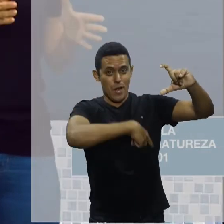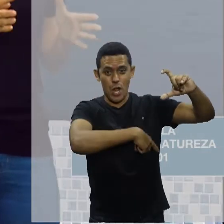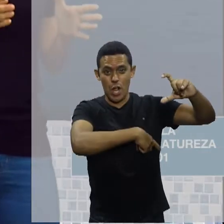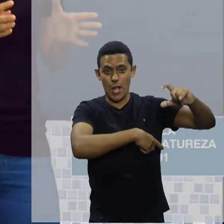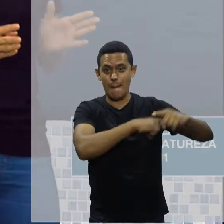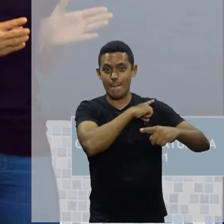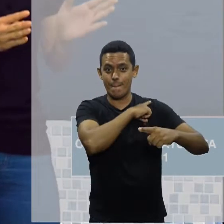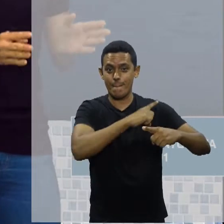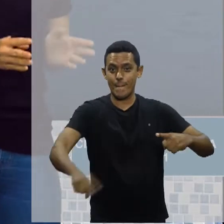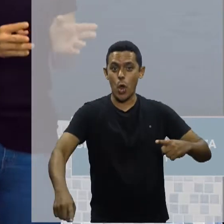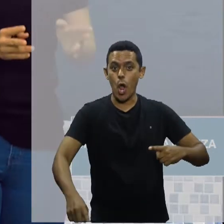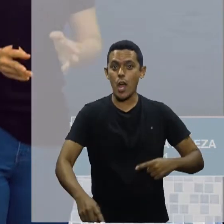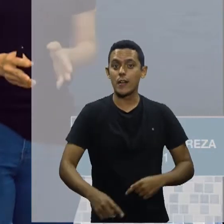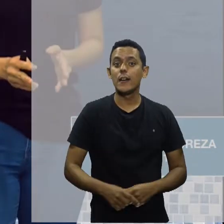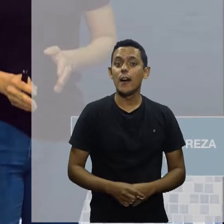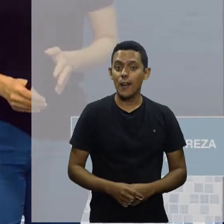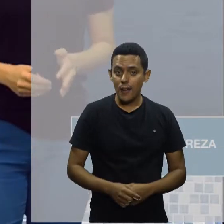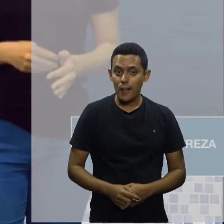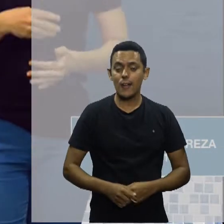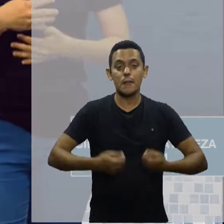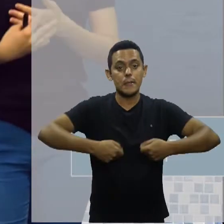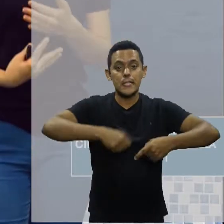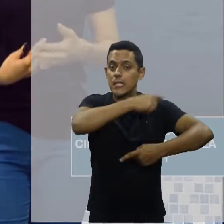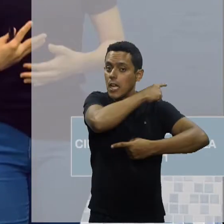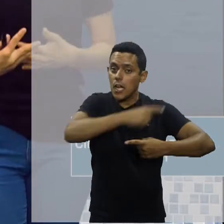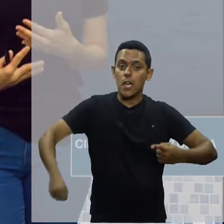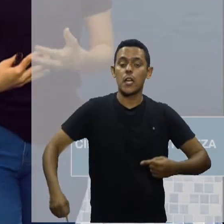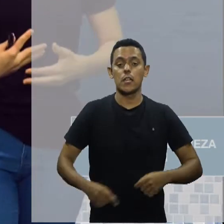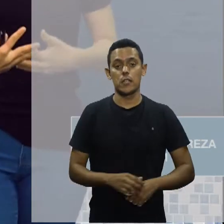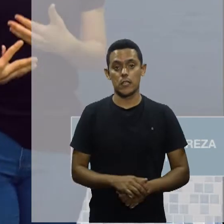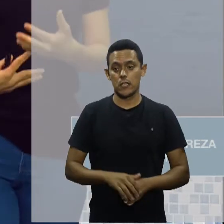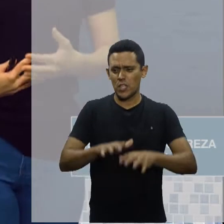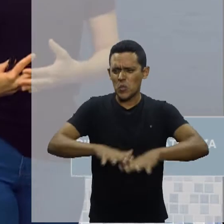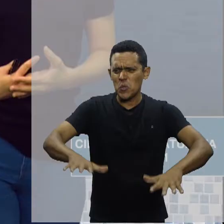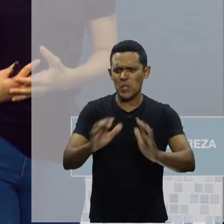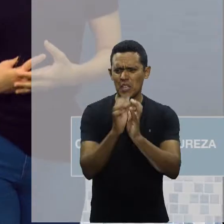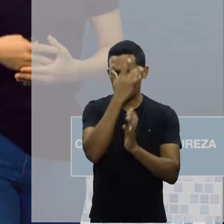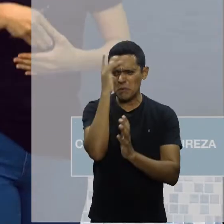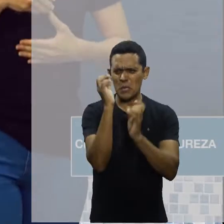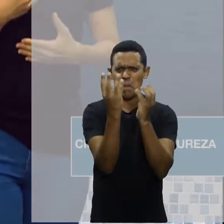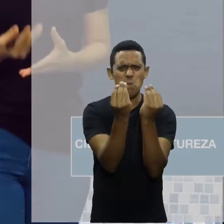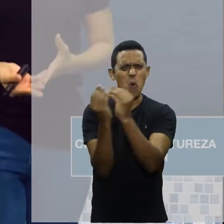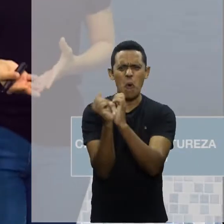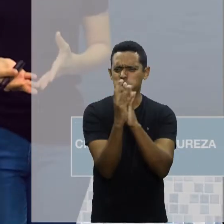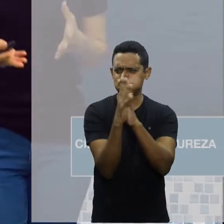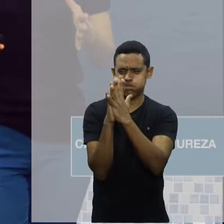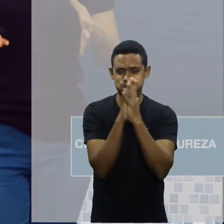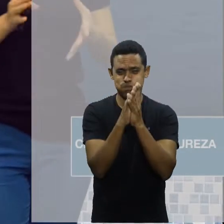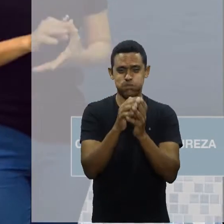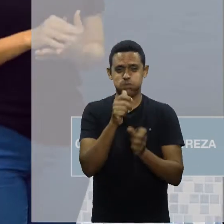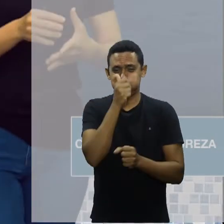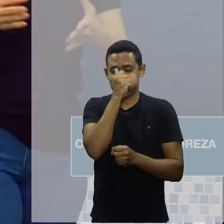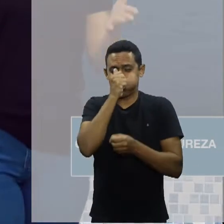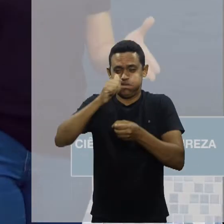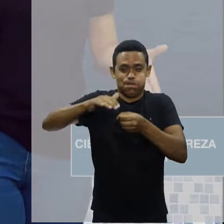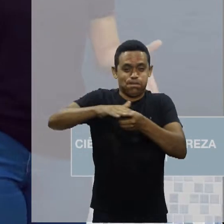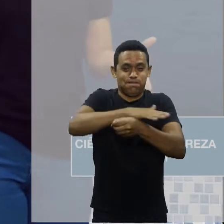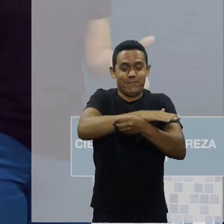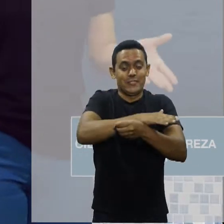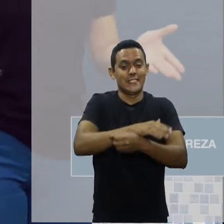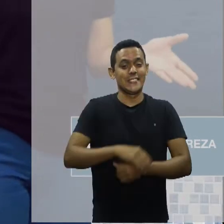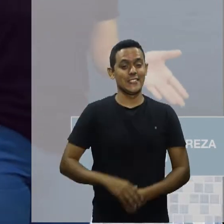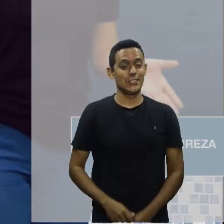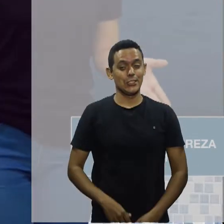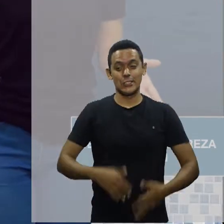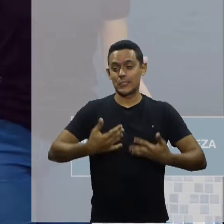para nos lembrar de que a gente deve evitar frequentar locais com grande aglomeração. Aí você pensa, ah, mas essas pessoas que